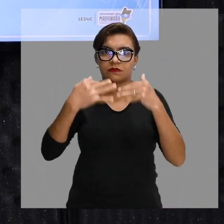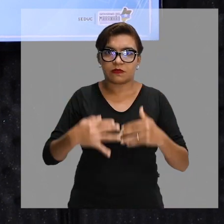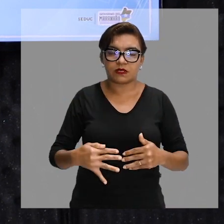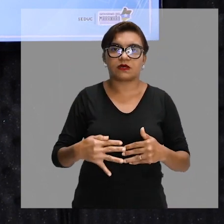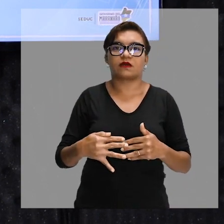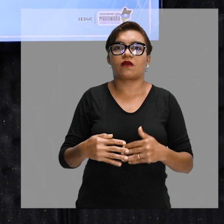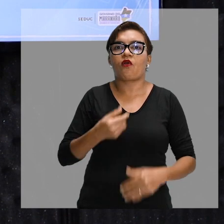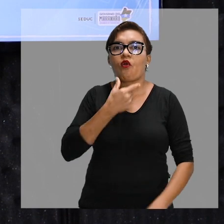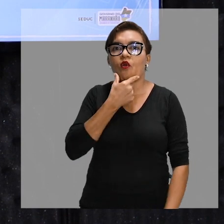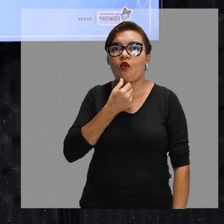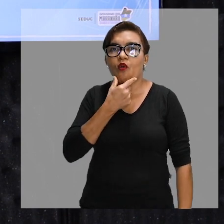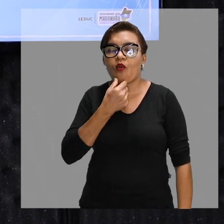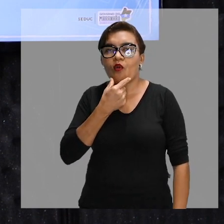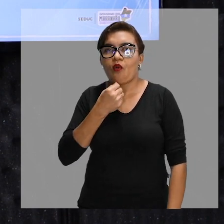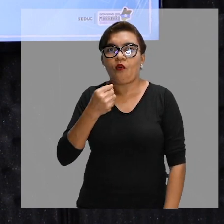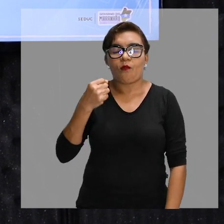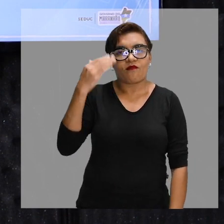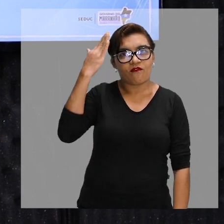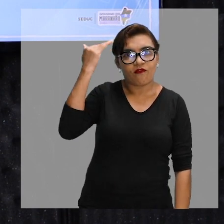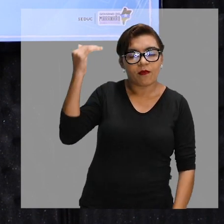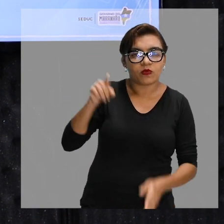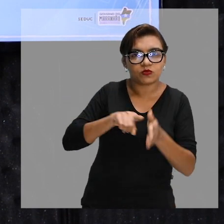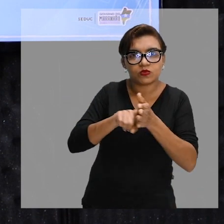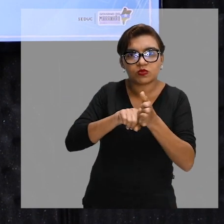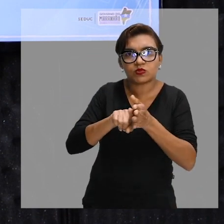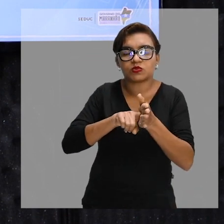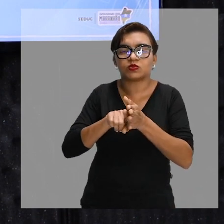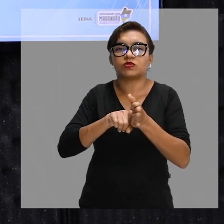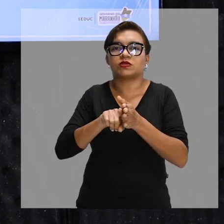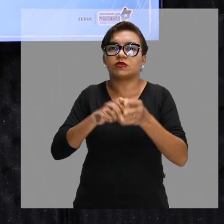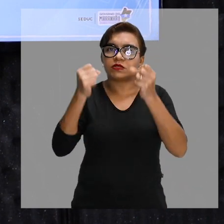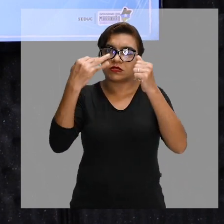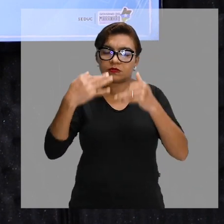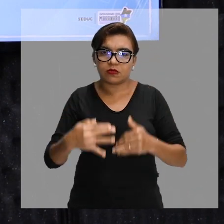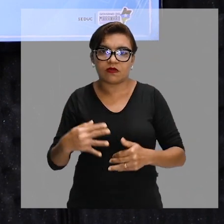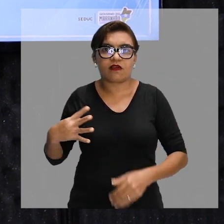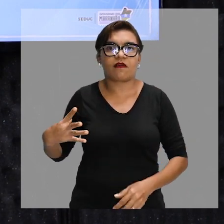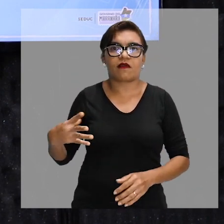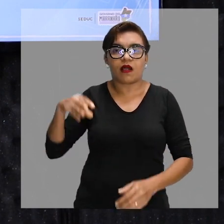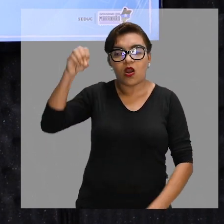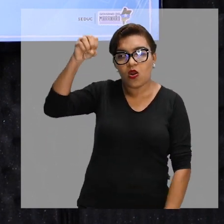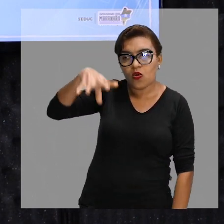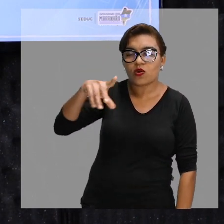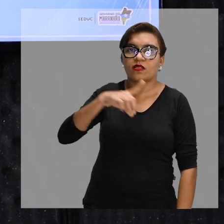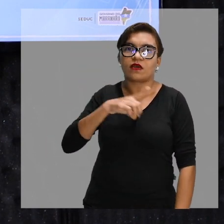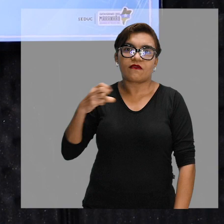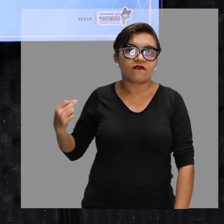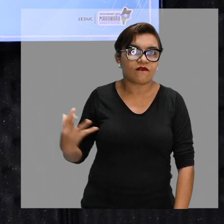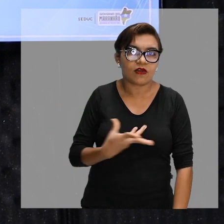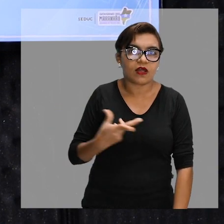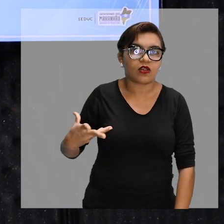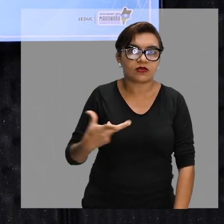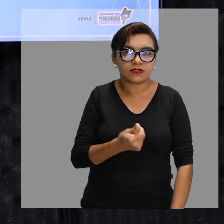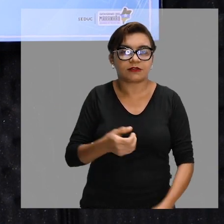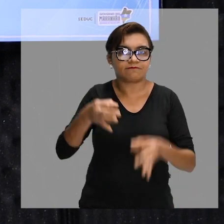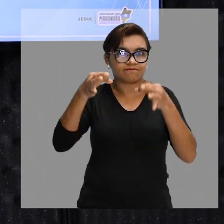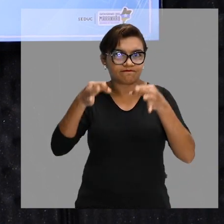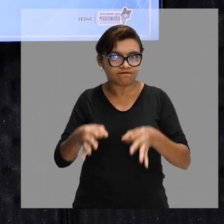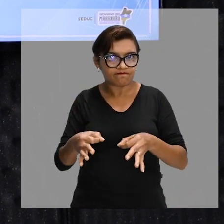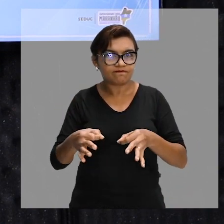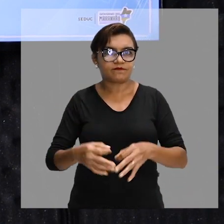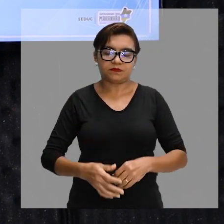próprio Einstein já falava sobre isso, que a velocidade da luz é a no vácuo, é a velocidade absoluta, tá ok?